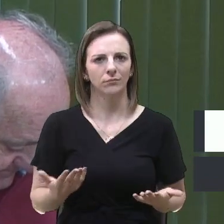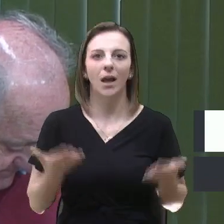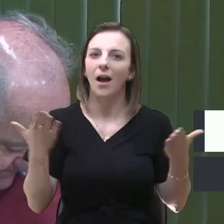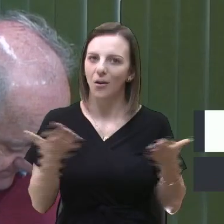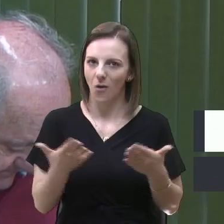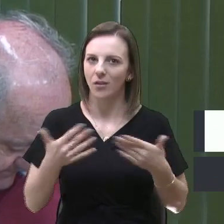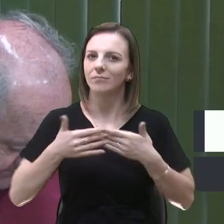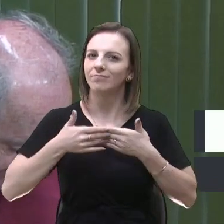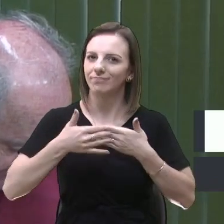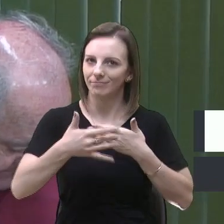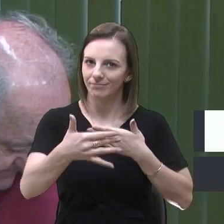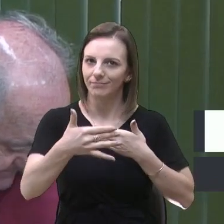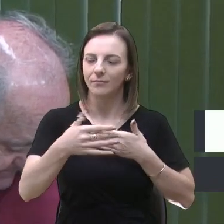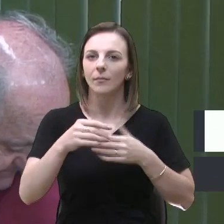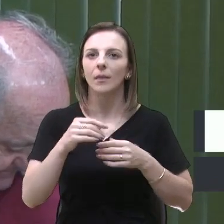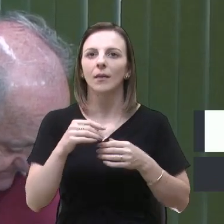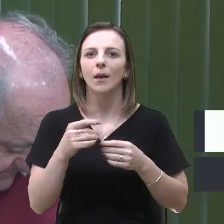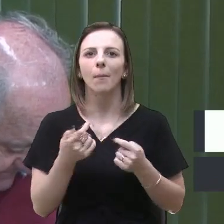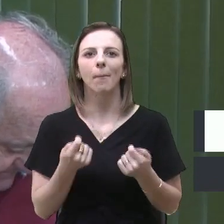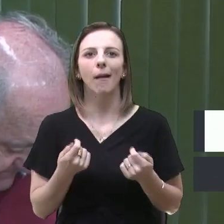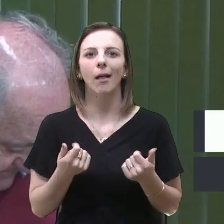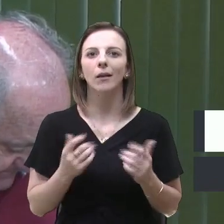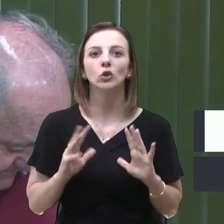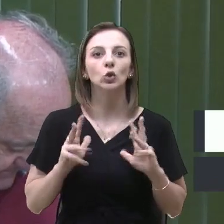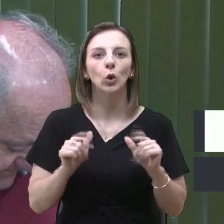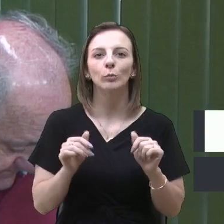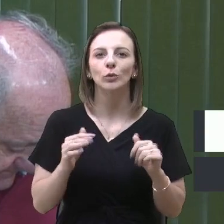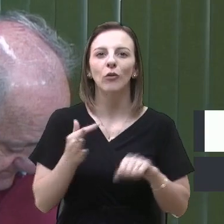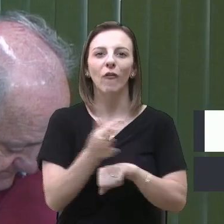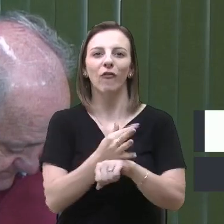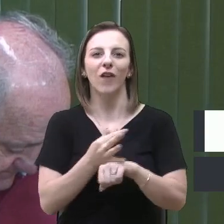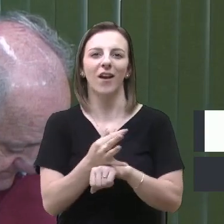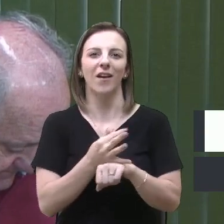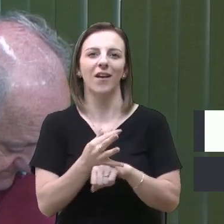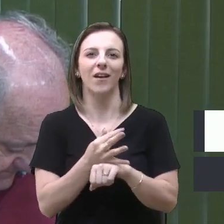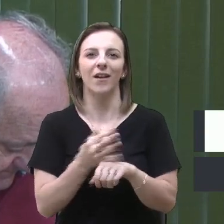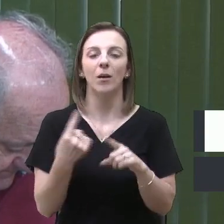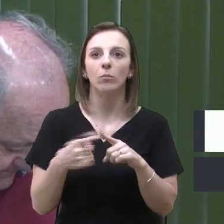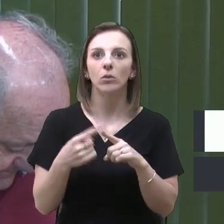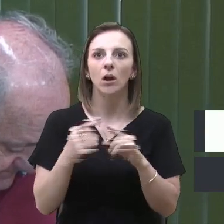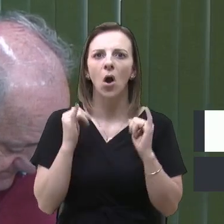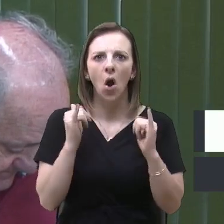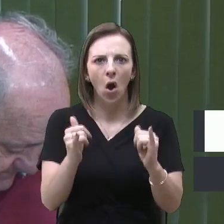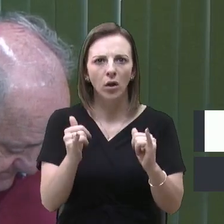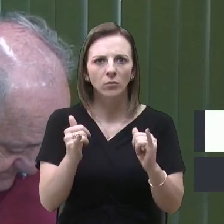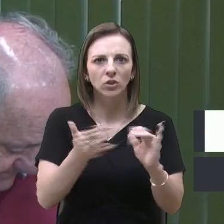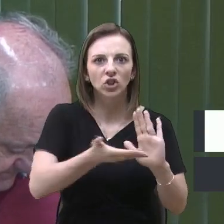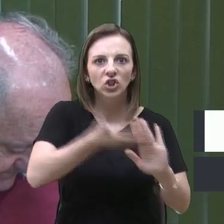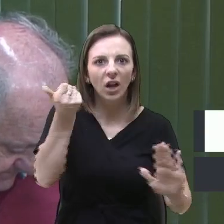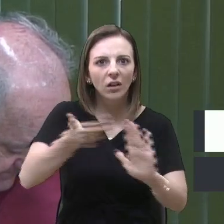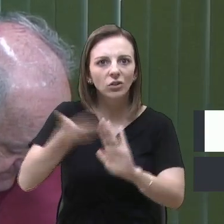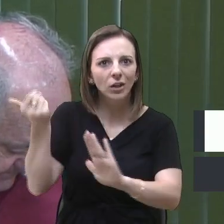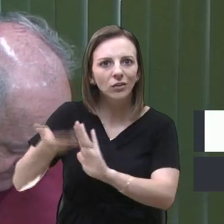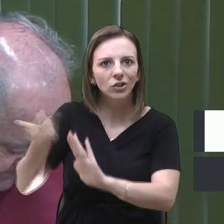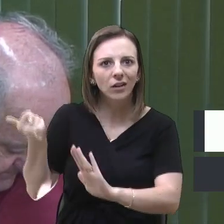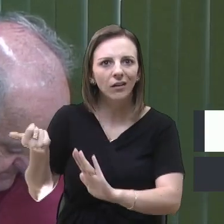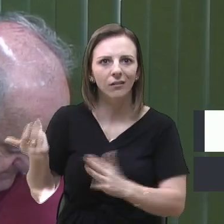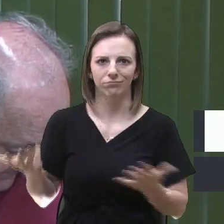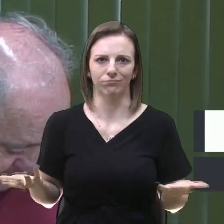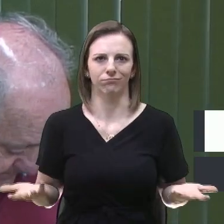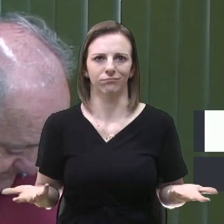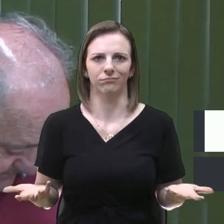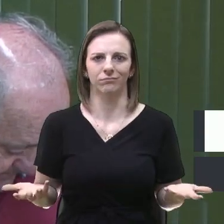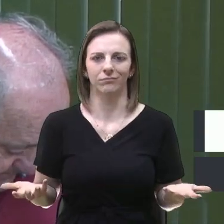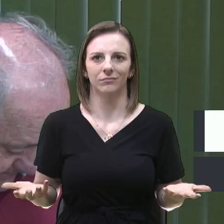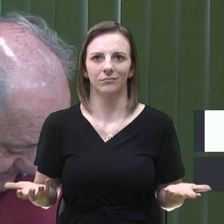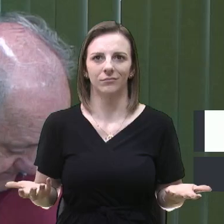a cidade parece que está todo mundo de férias, porque os ônibus foram retirados. E eu criei um